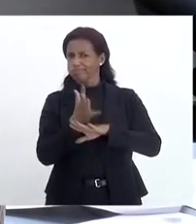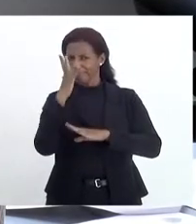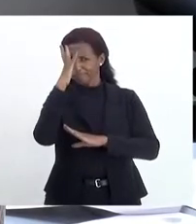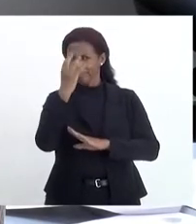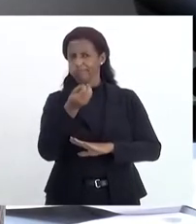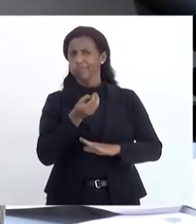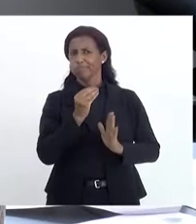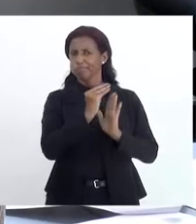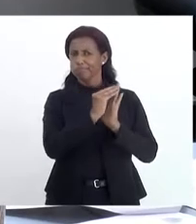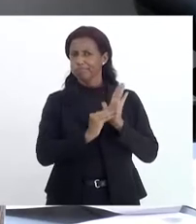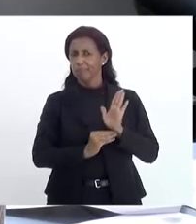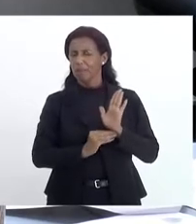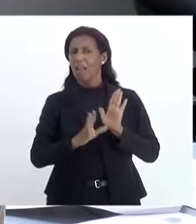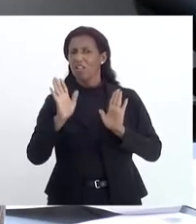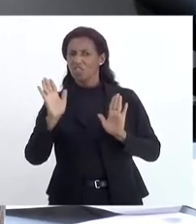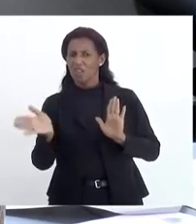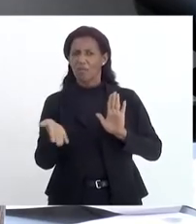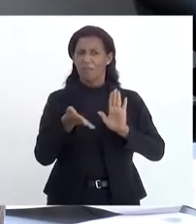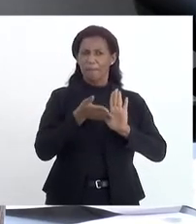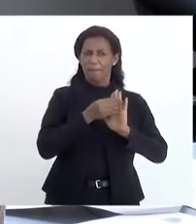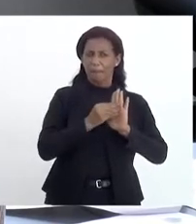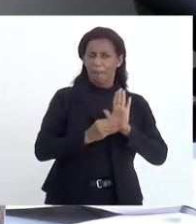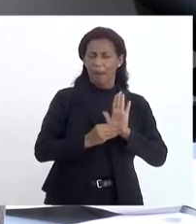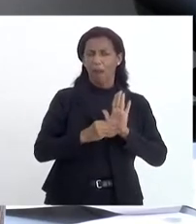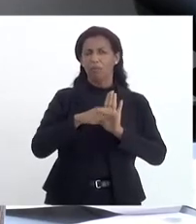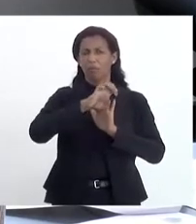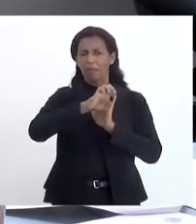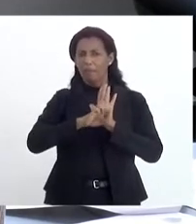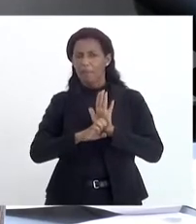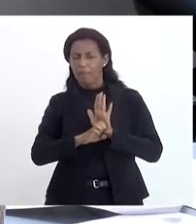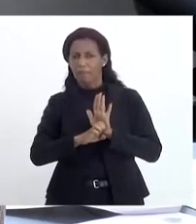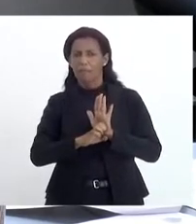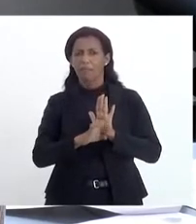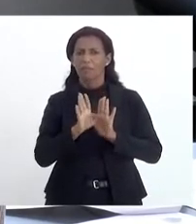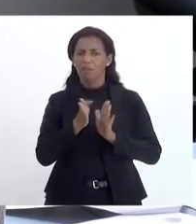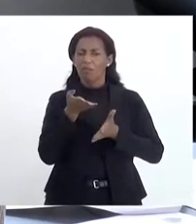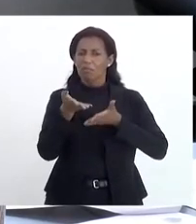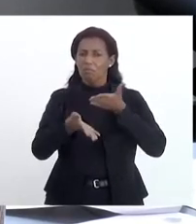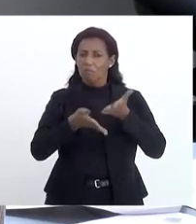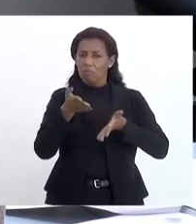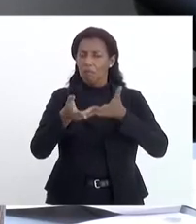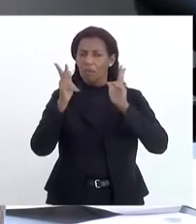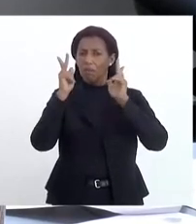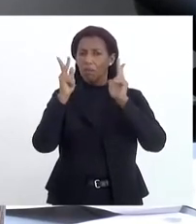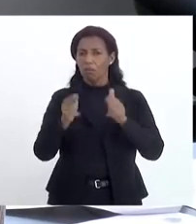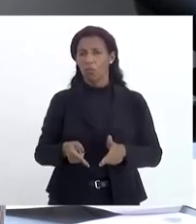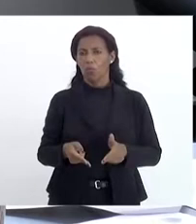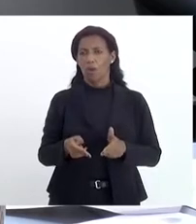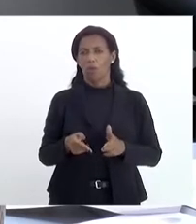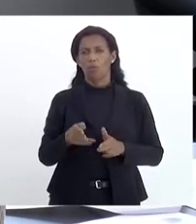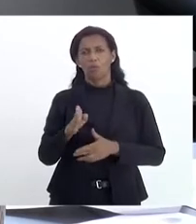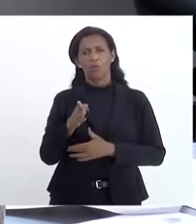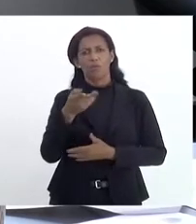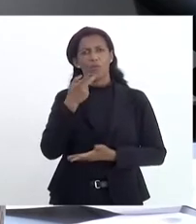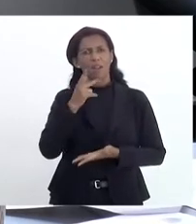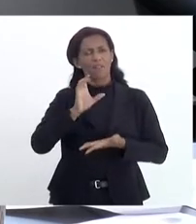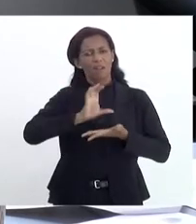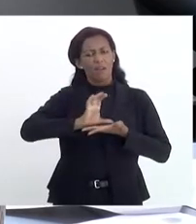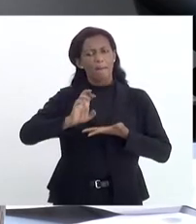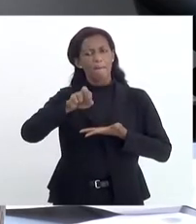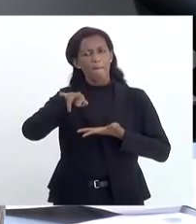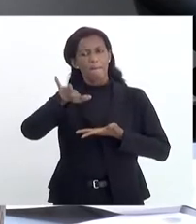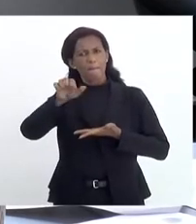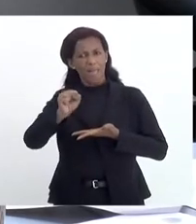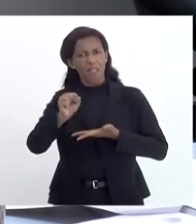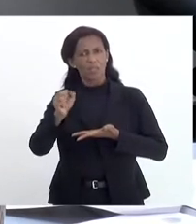porque ela foi à pauta, recebeu emendas e tratava exatamente de doar os bens que